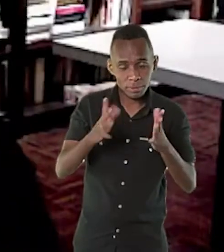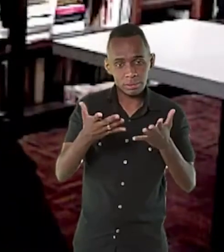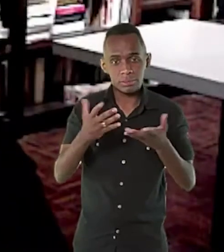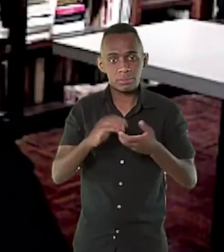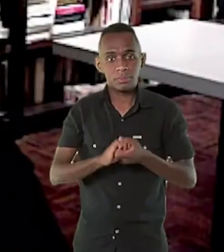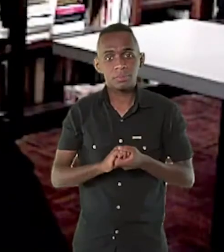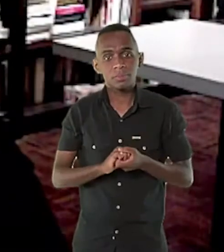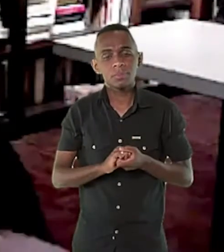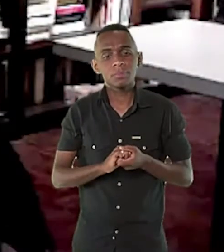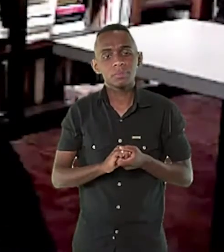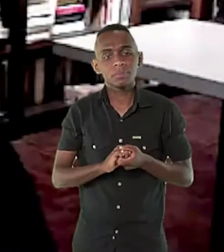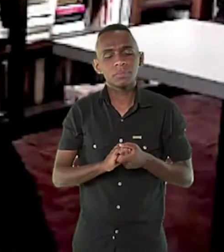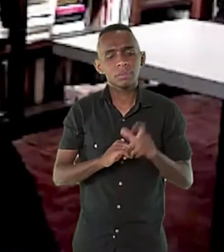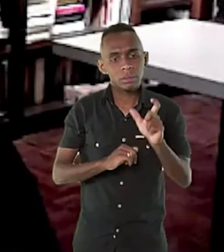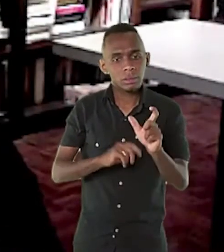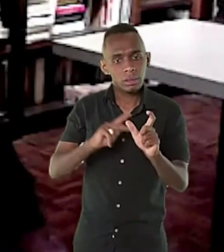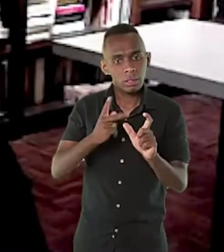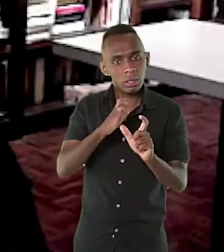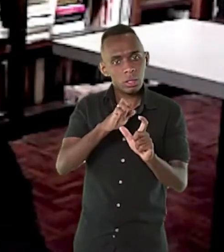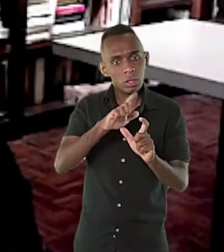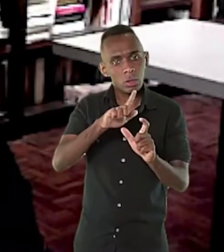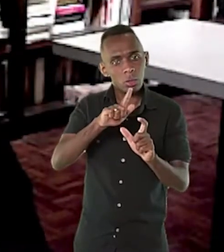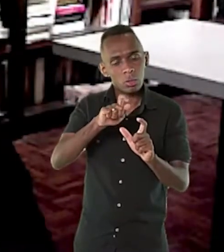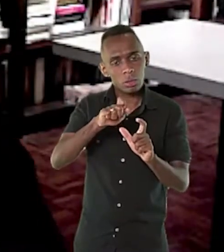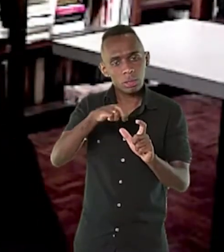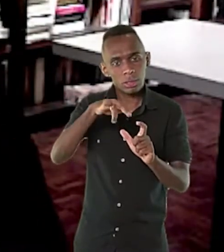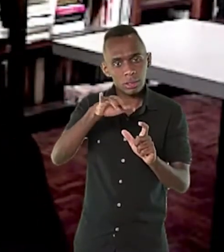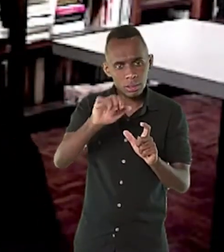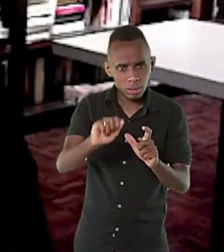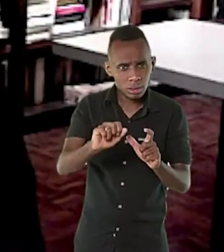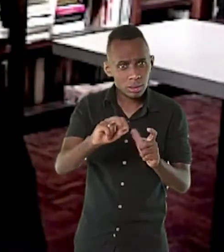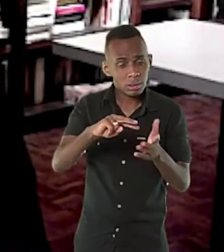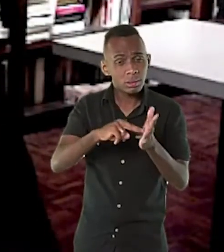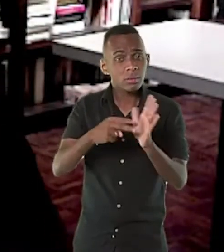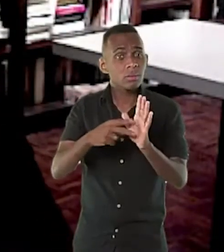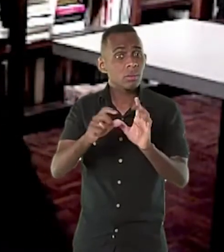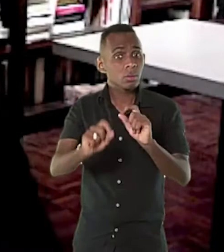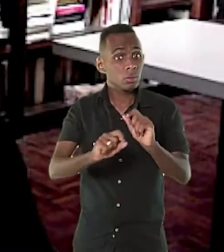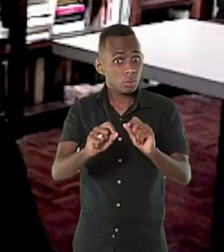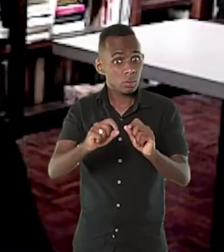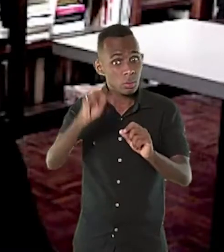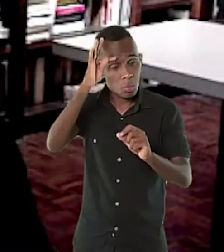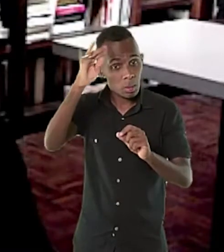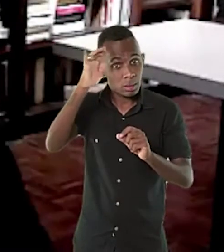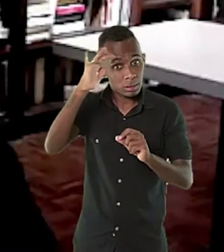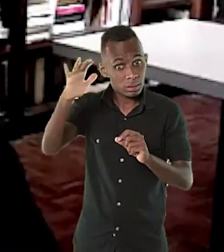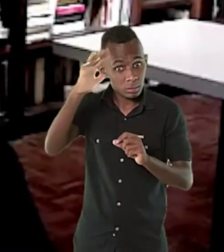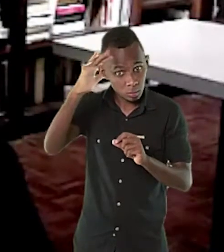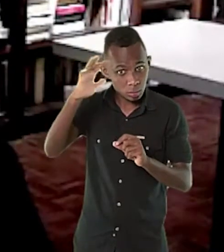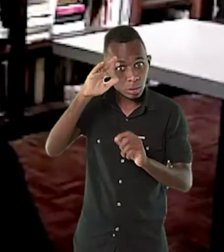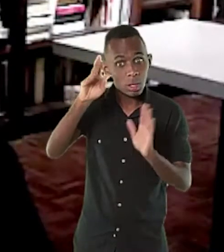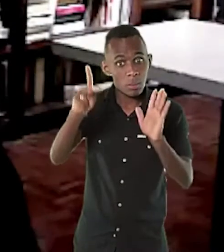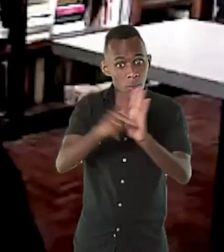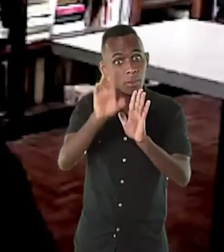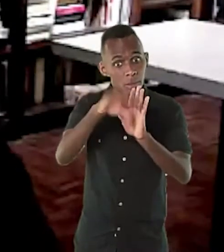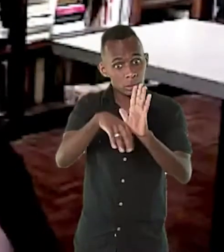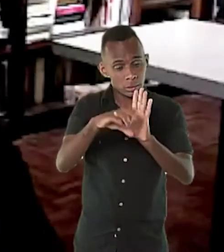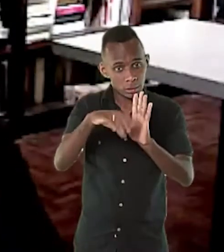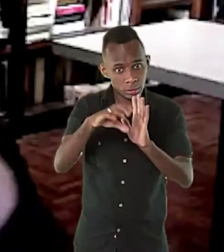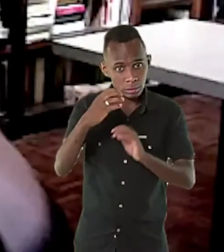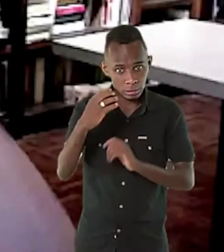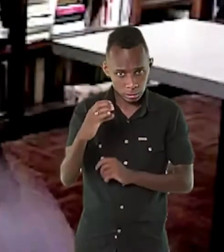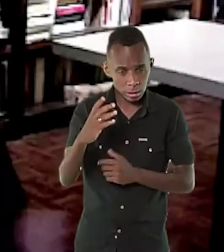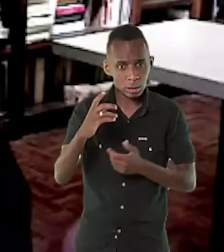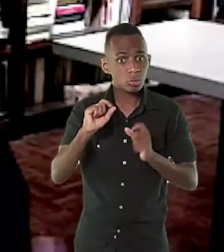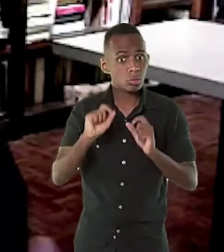nós sabemos, é uma teoria científica que